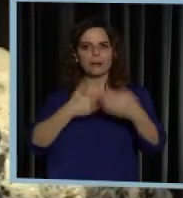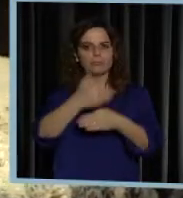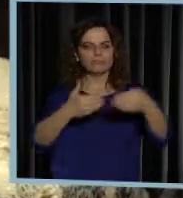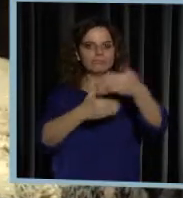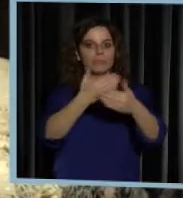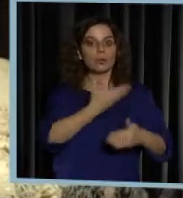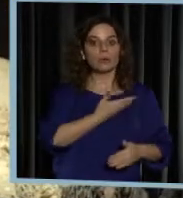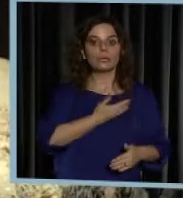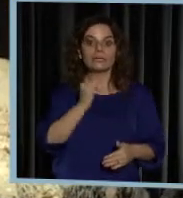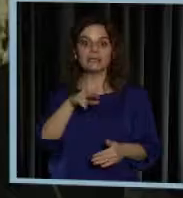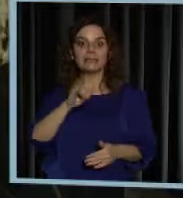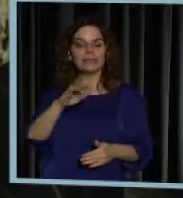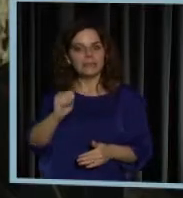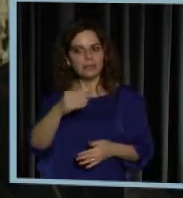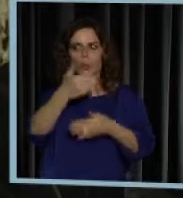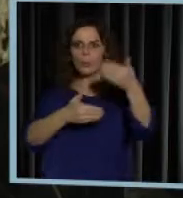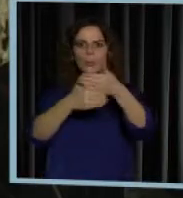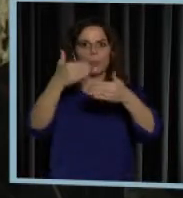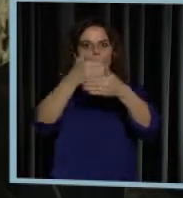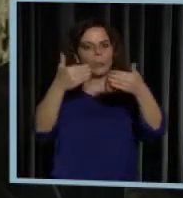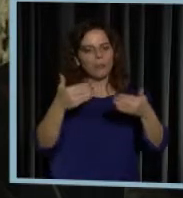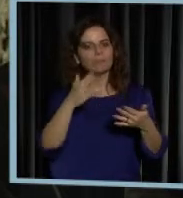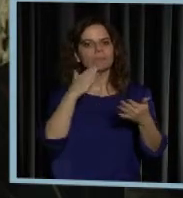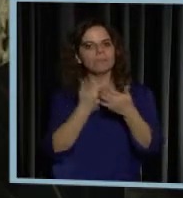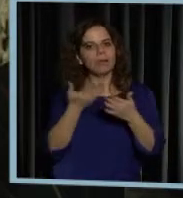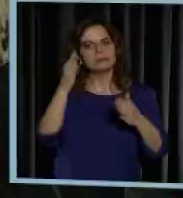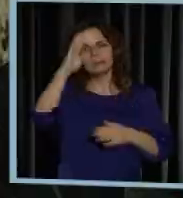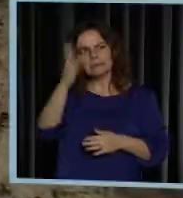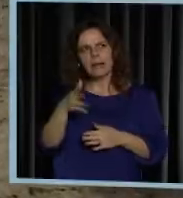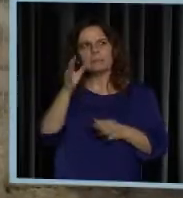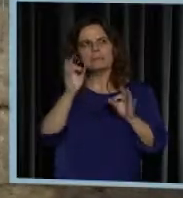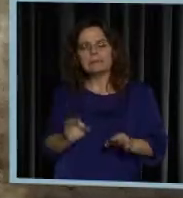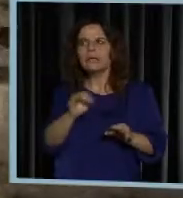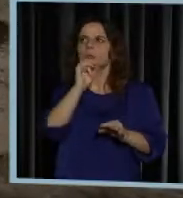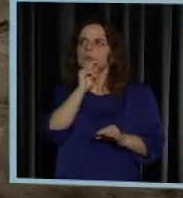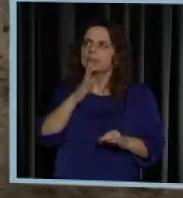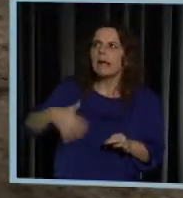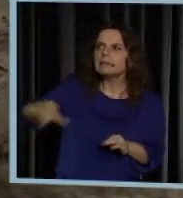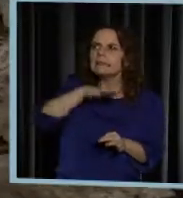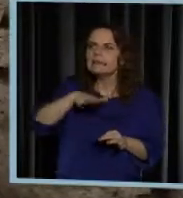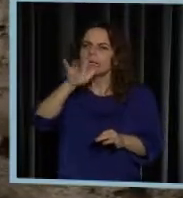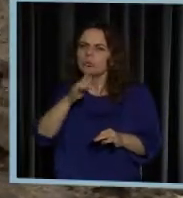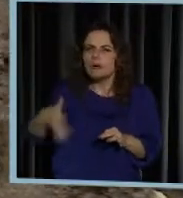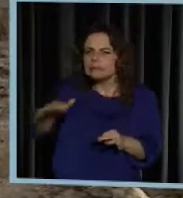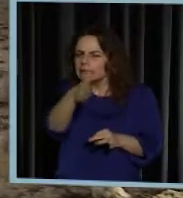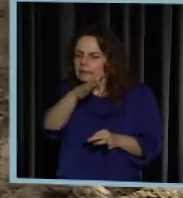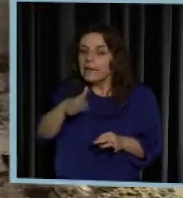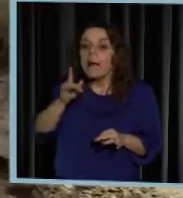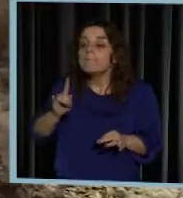fortificação que sabia que havia de passar por esta zona da cidade, mas não havia nenhuma